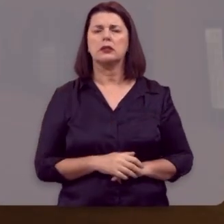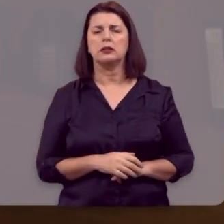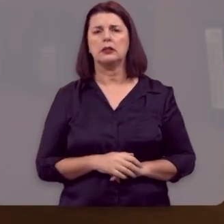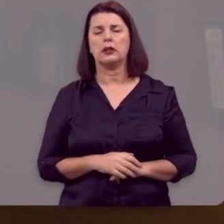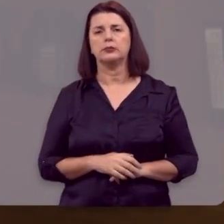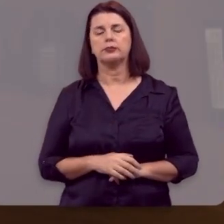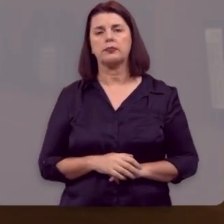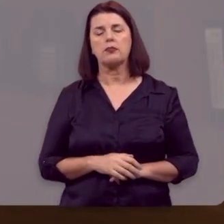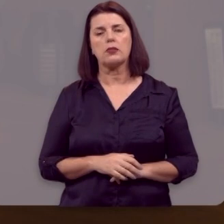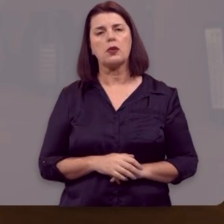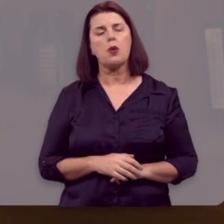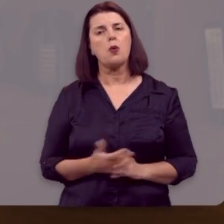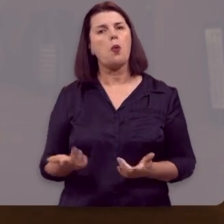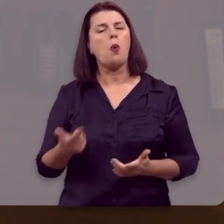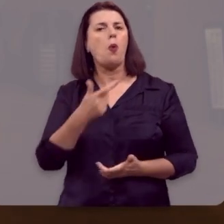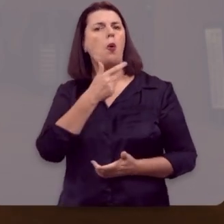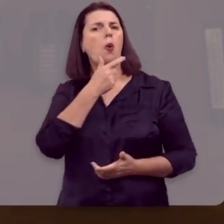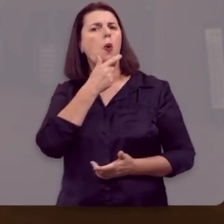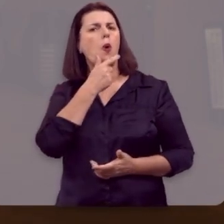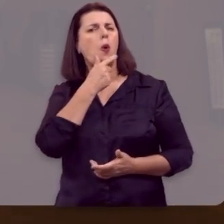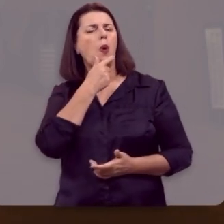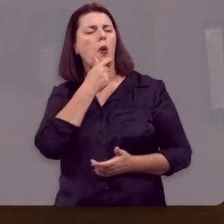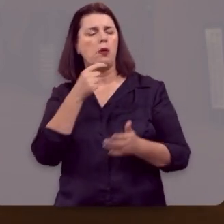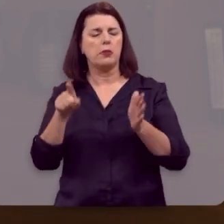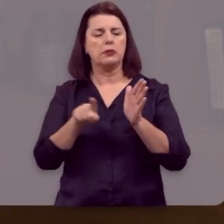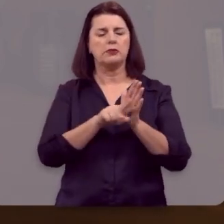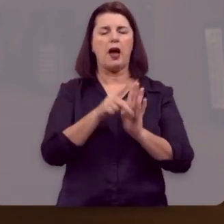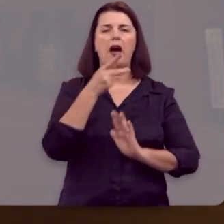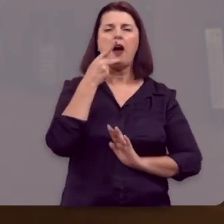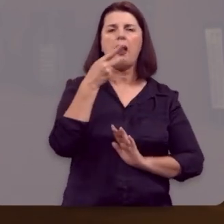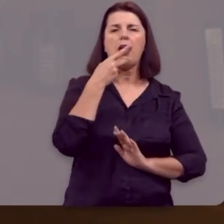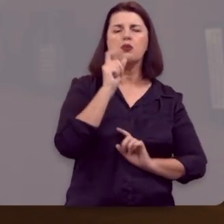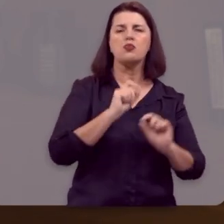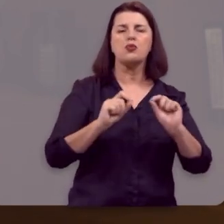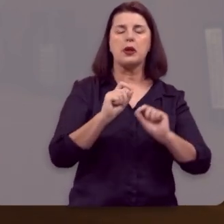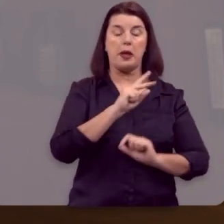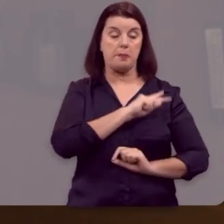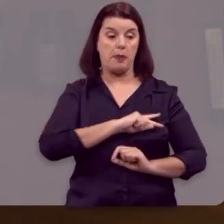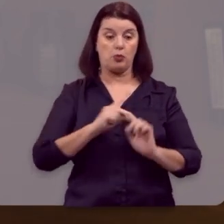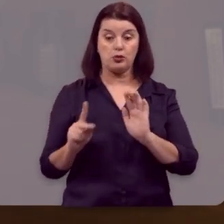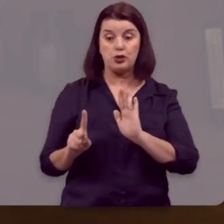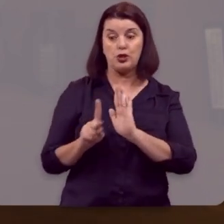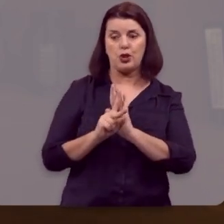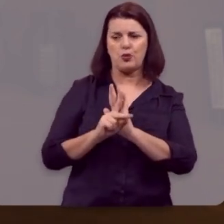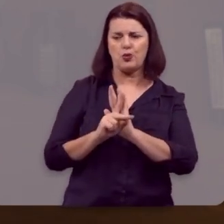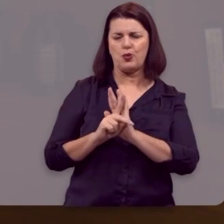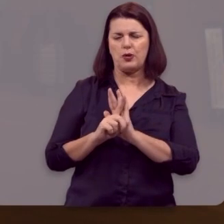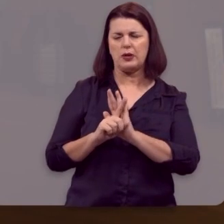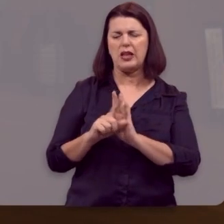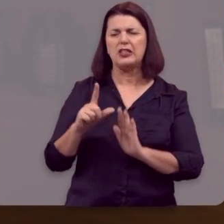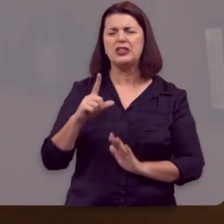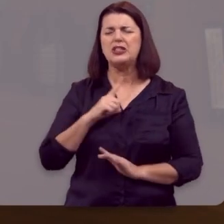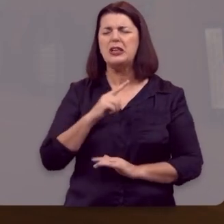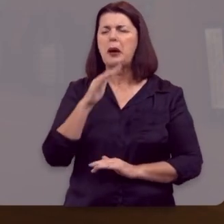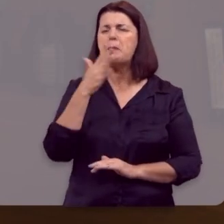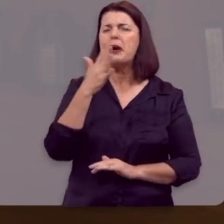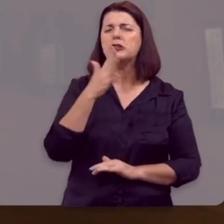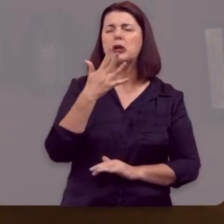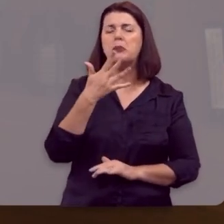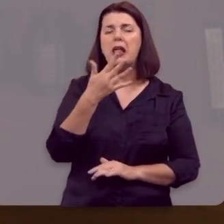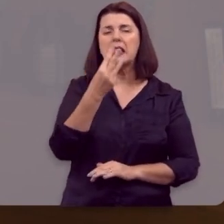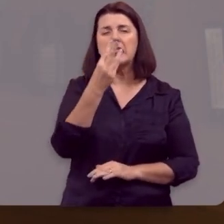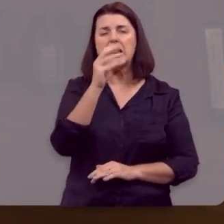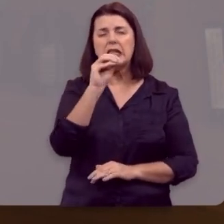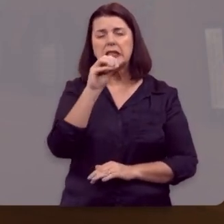Plínio chegou a dizer que nos dias que Paulo esteve em Atenas, havia mais de 30 mil